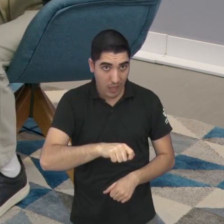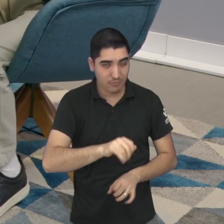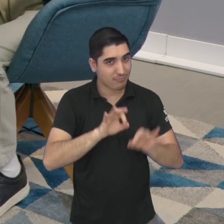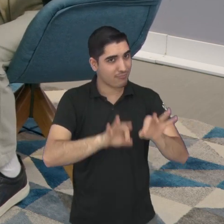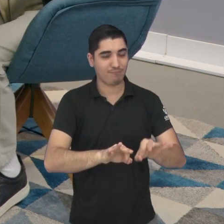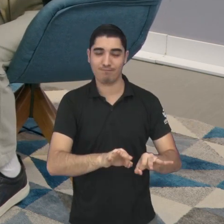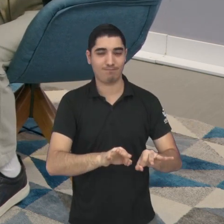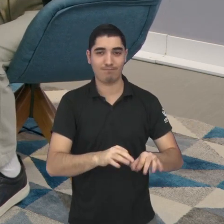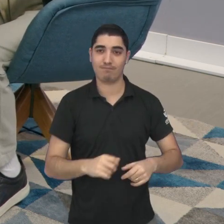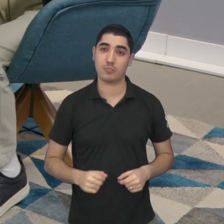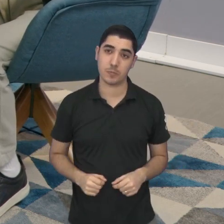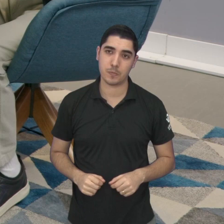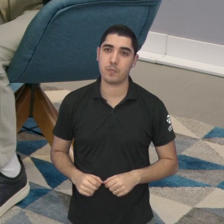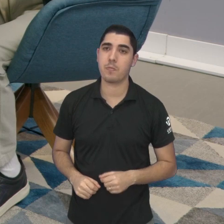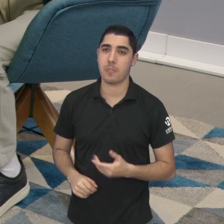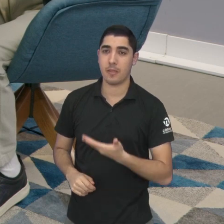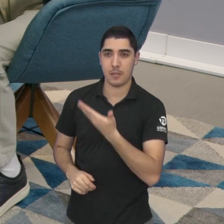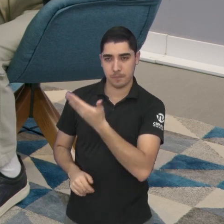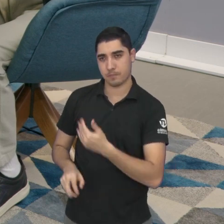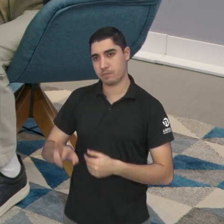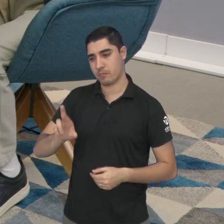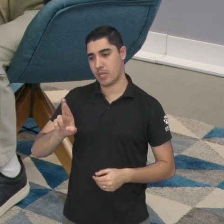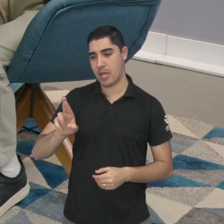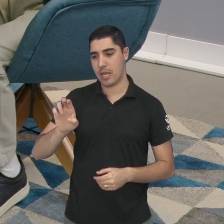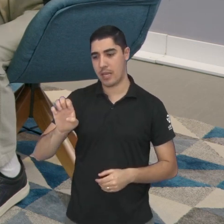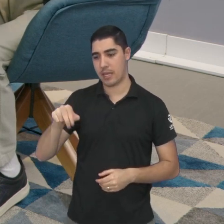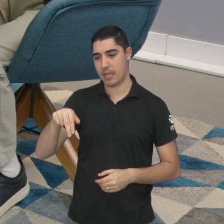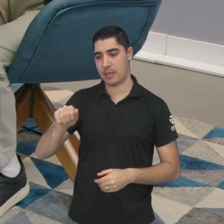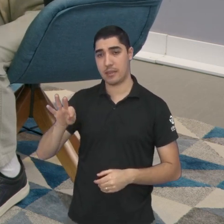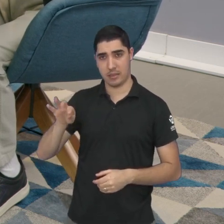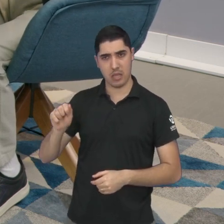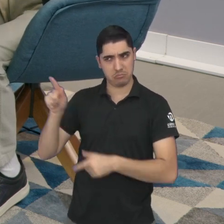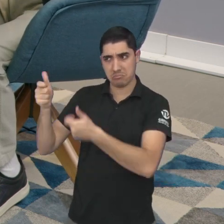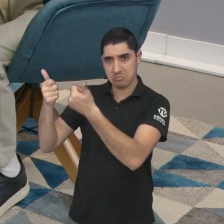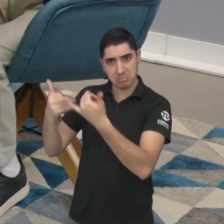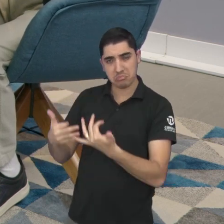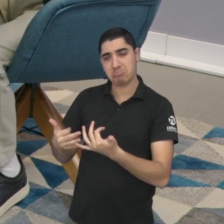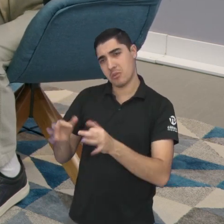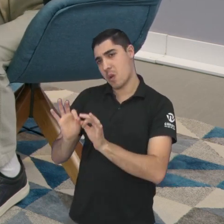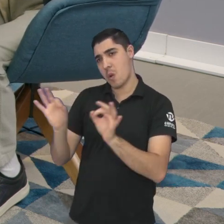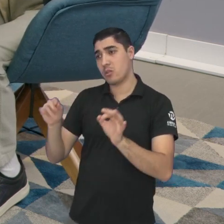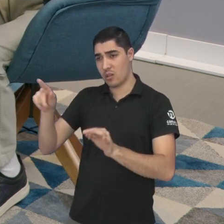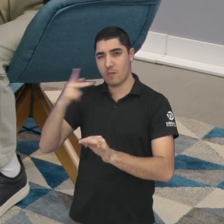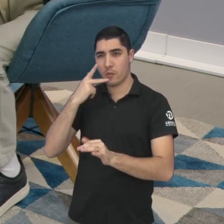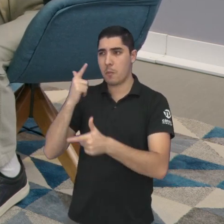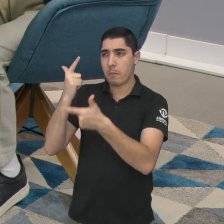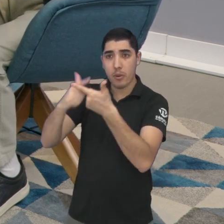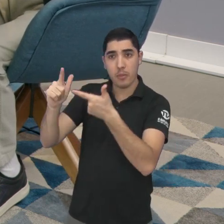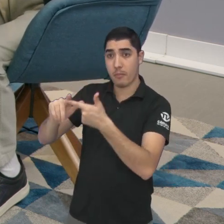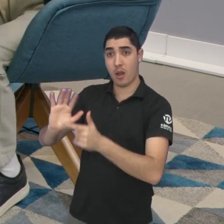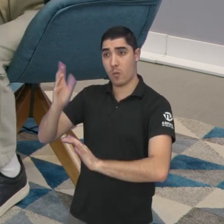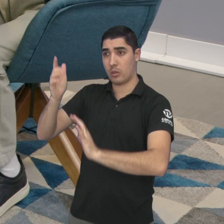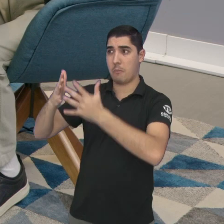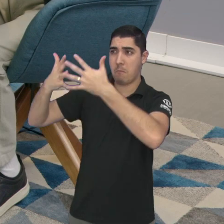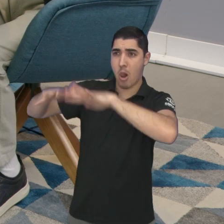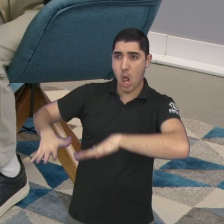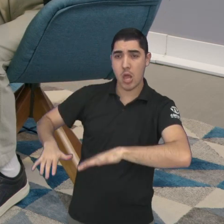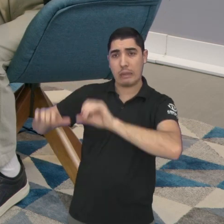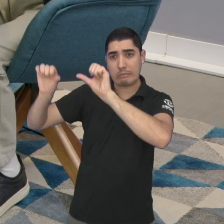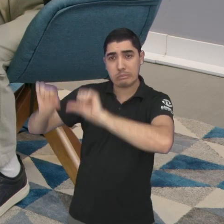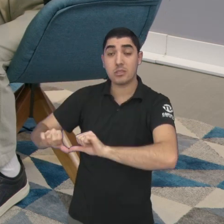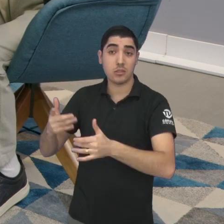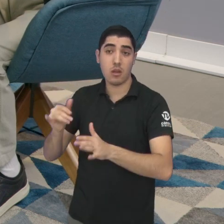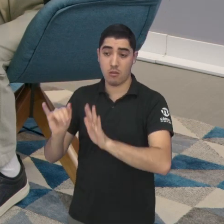bem explanada, né, a Renata. Ela tem razão, tudo que ela falou, então essas crises aí, então o problema, a questão dos preços, a